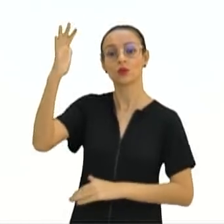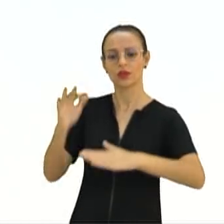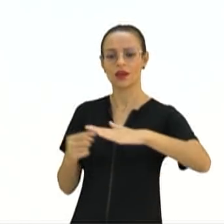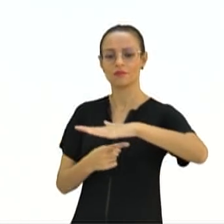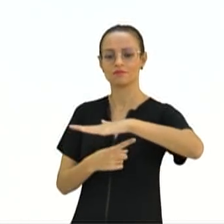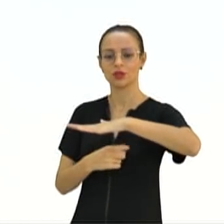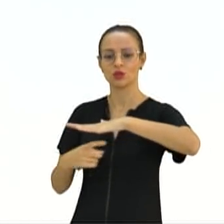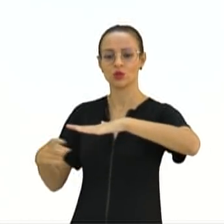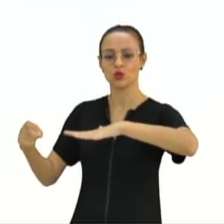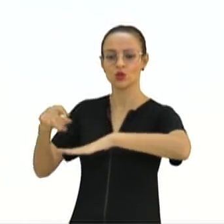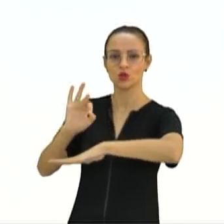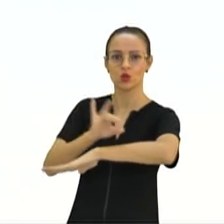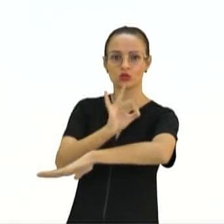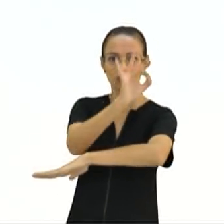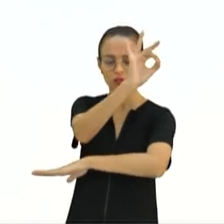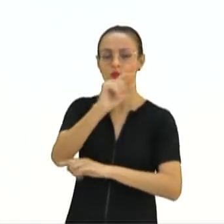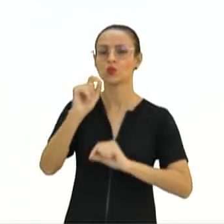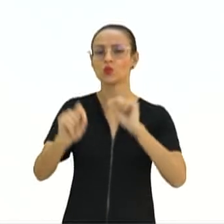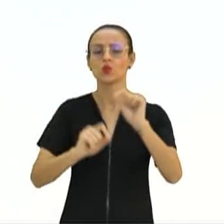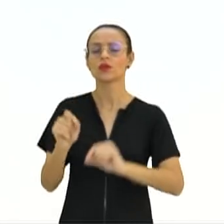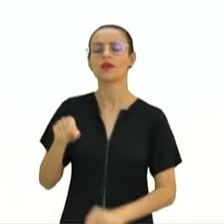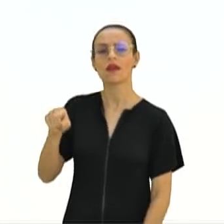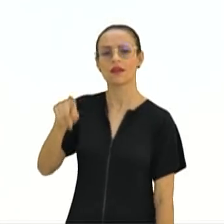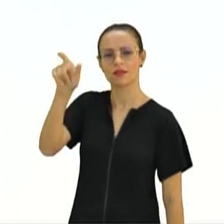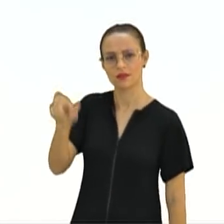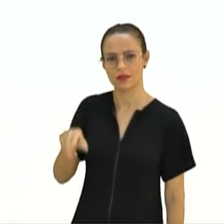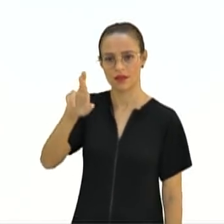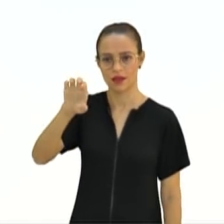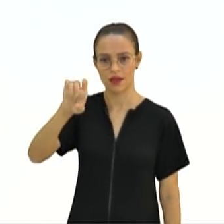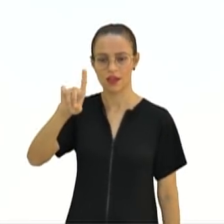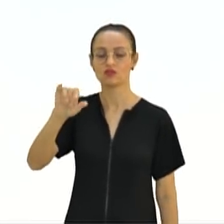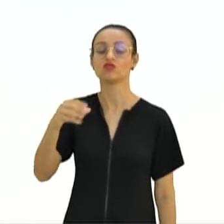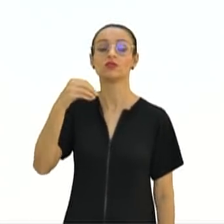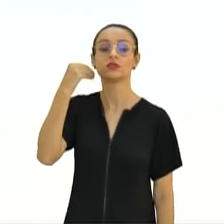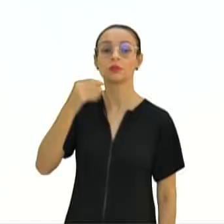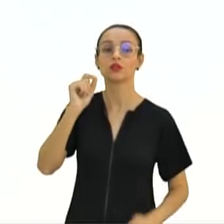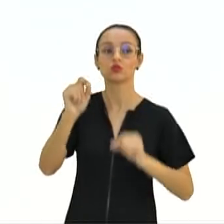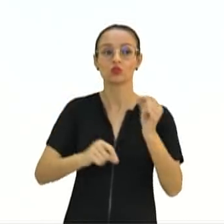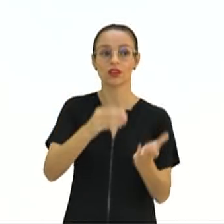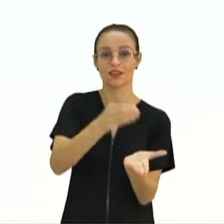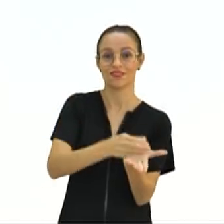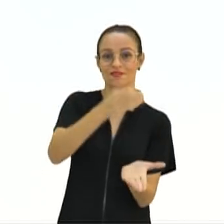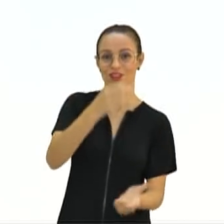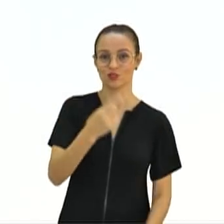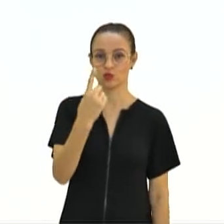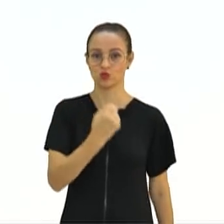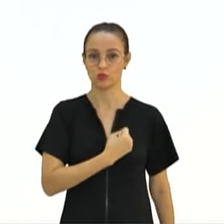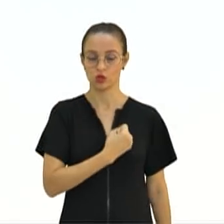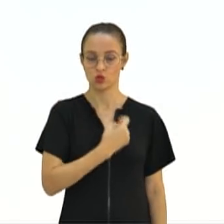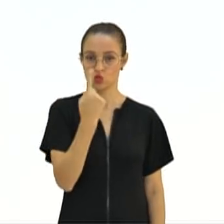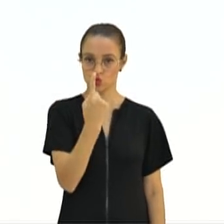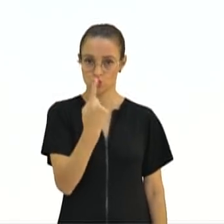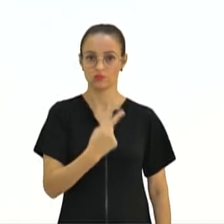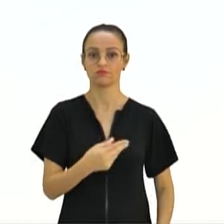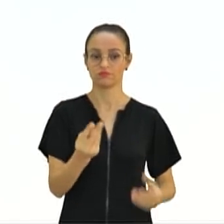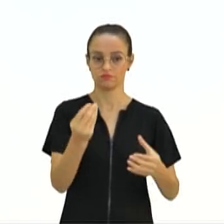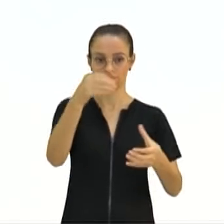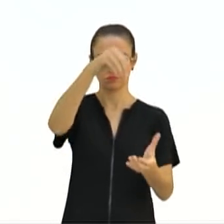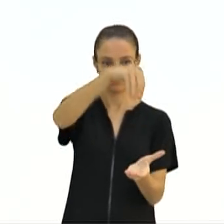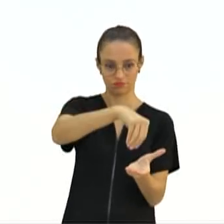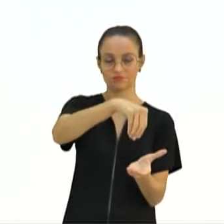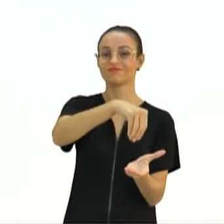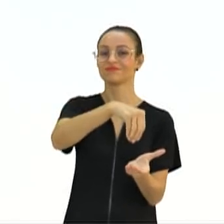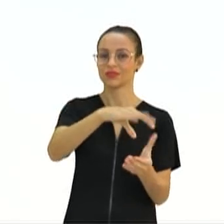que consistia o experimento de Redi, né? Ele tinha aqui o frasco número 1, onde ele colocou carne, tá? Um pedaço de